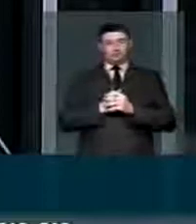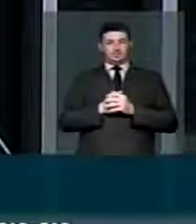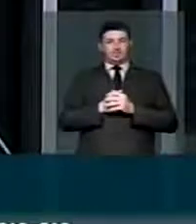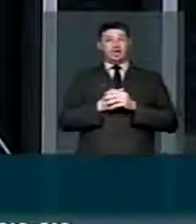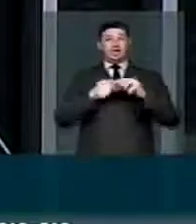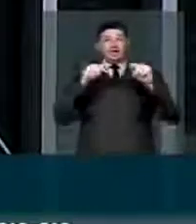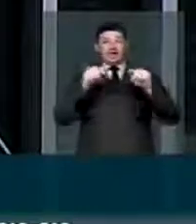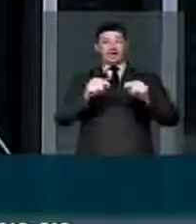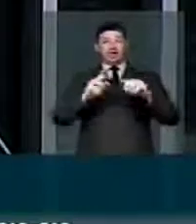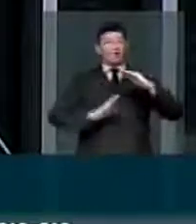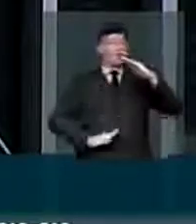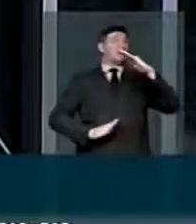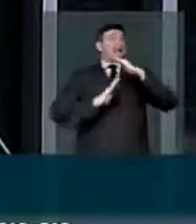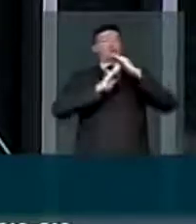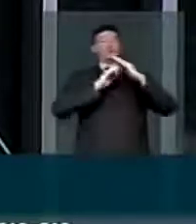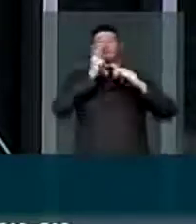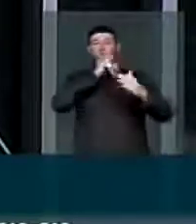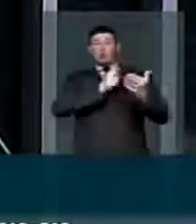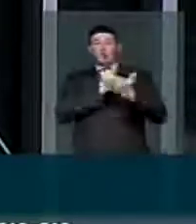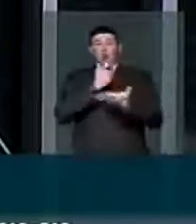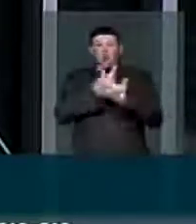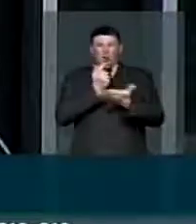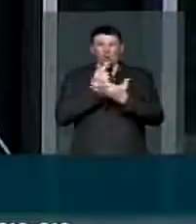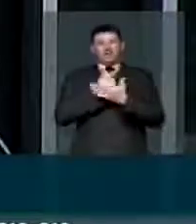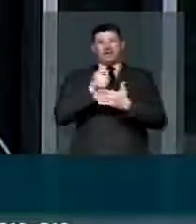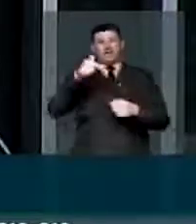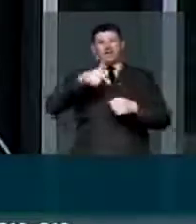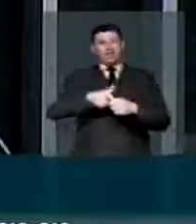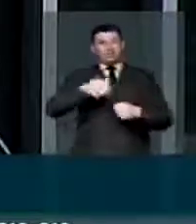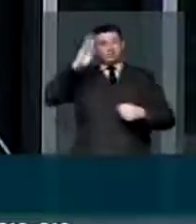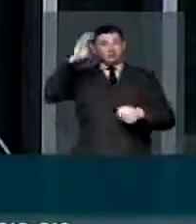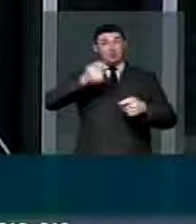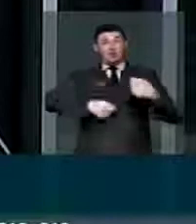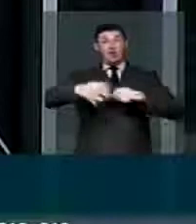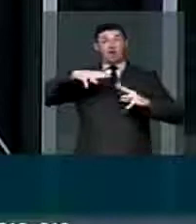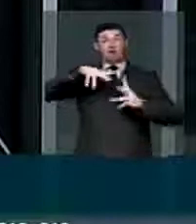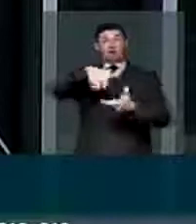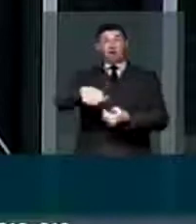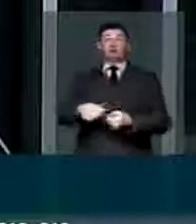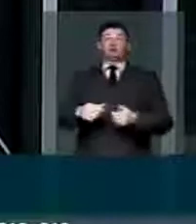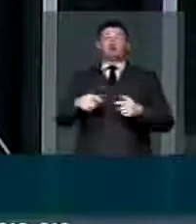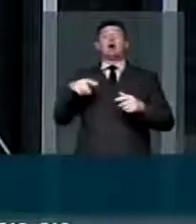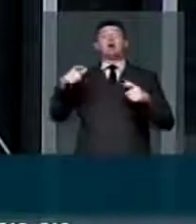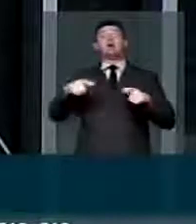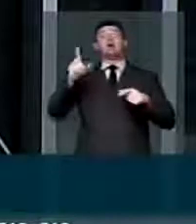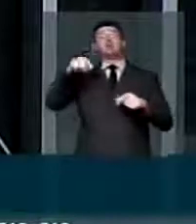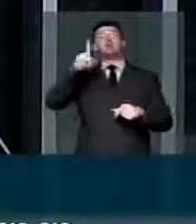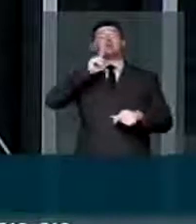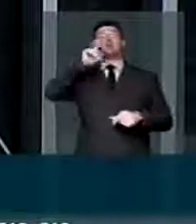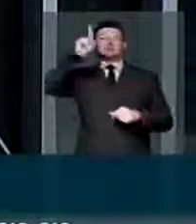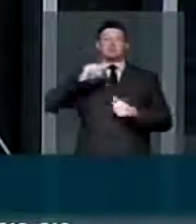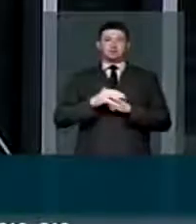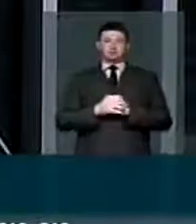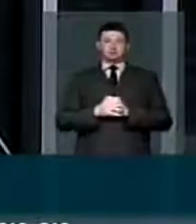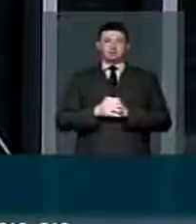foi o recorde de consumo de gasolina no maior mercado do planeta, ou seja, o